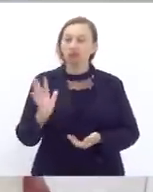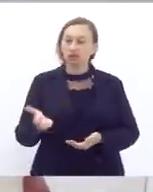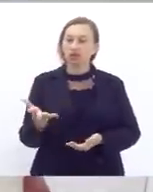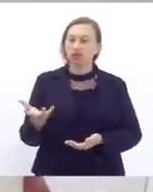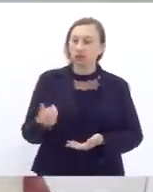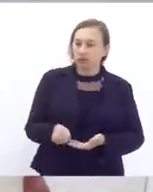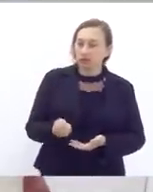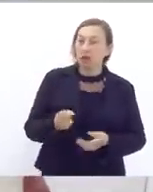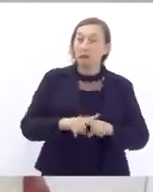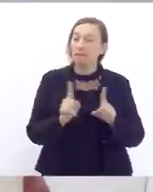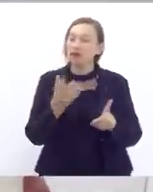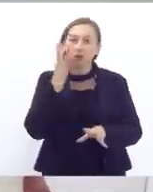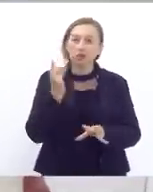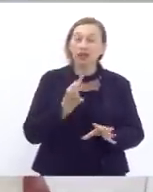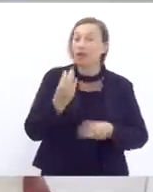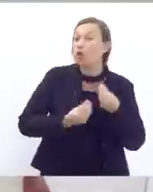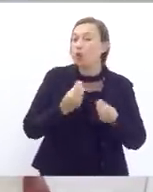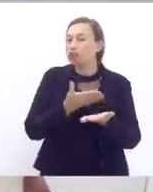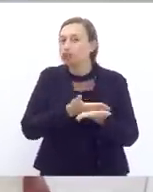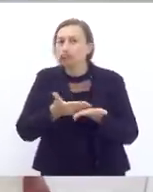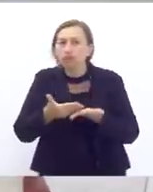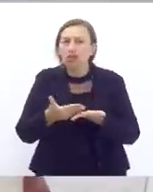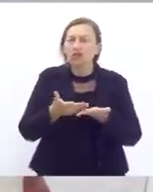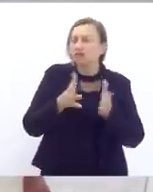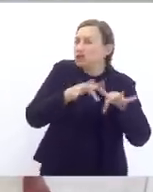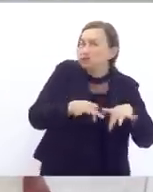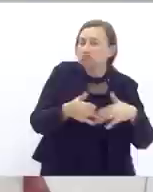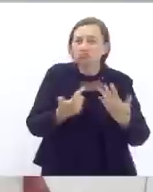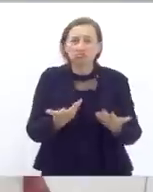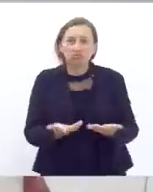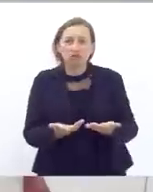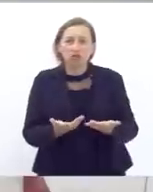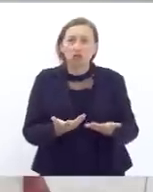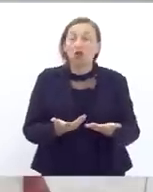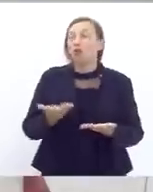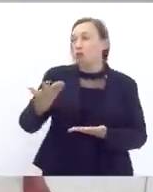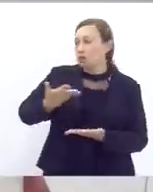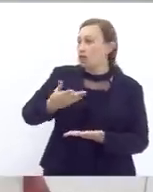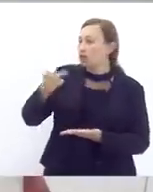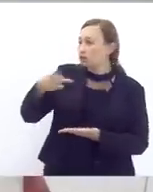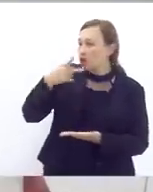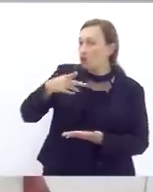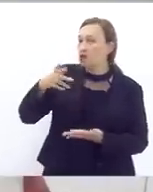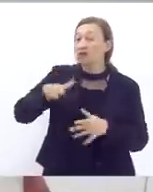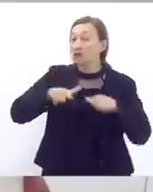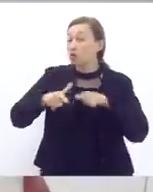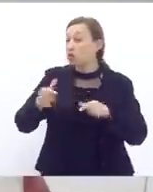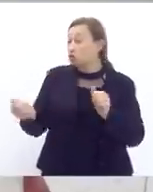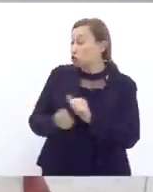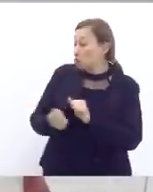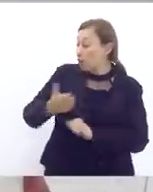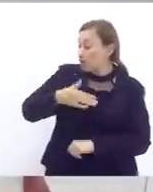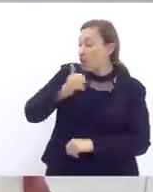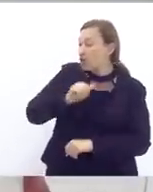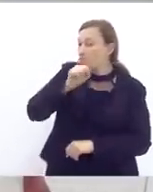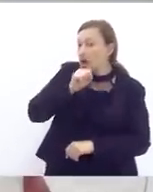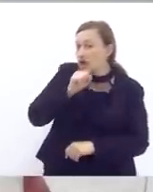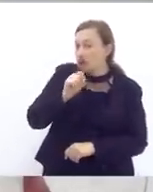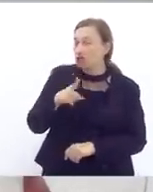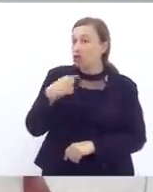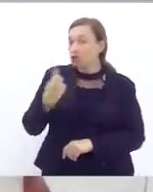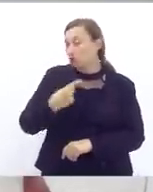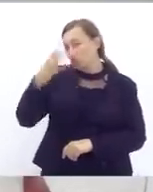entendeu mas não sabe quando começa o que termina como o bombeiro falou que trabalhou com a minha mãe entendeu nós somos